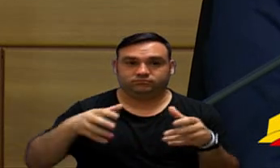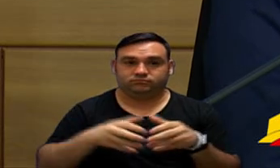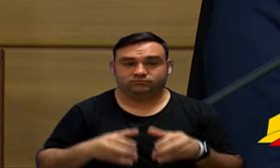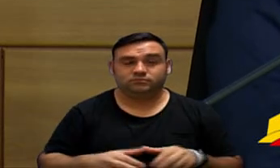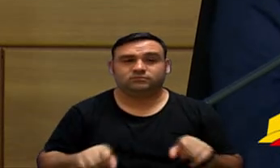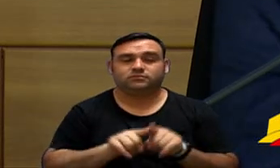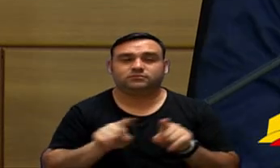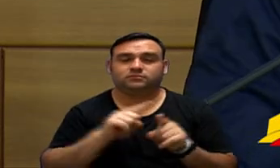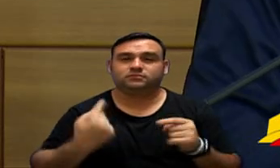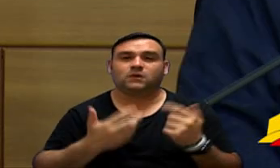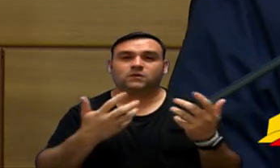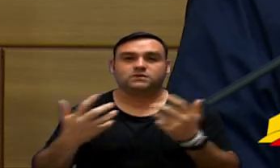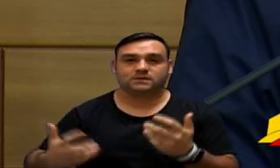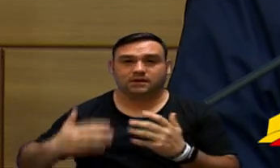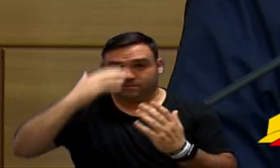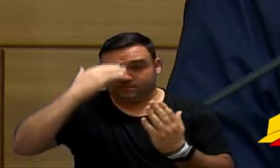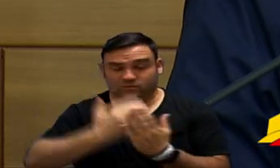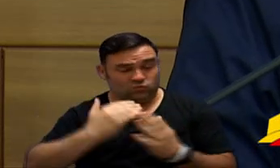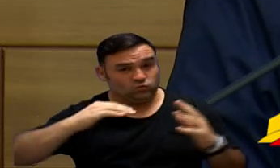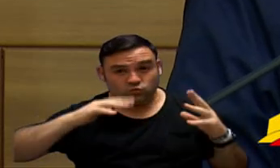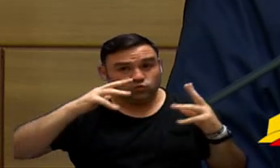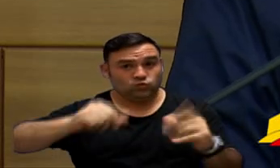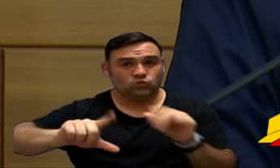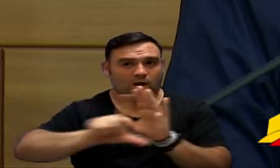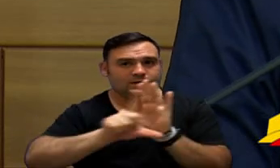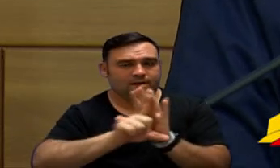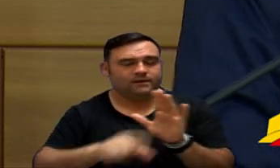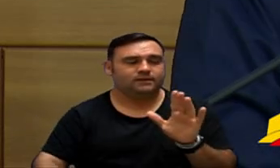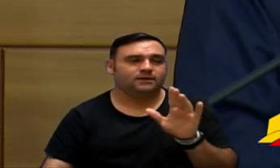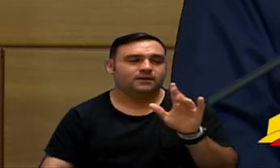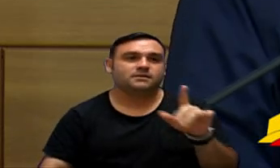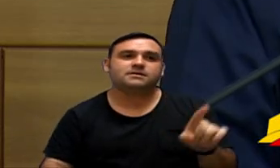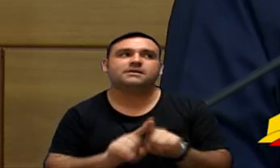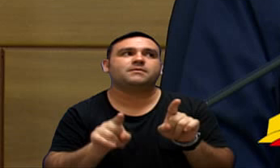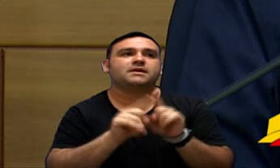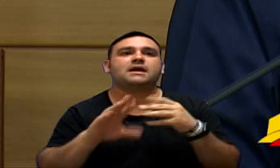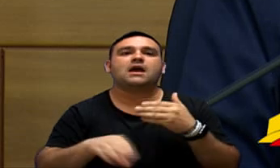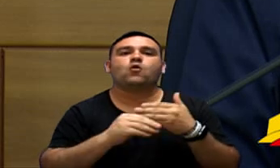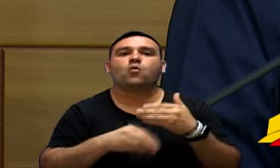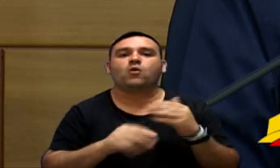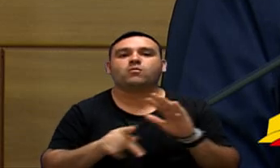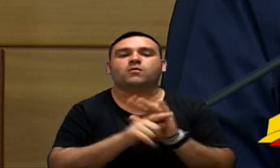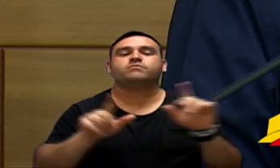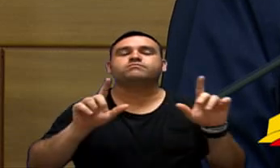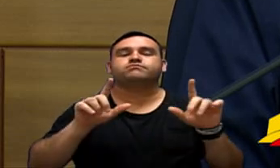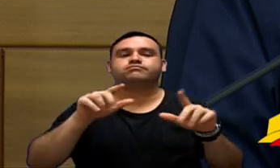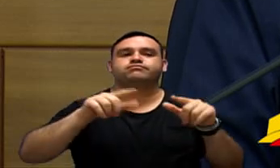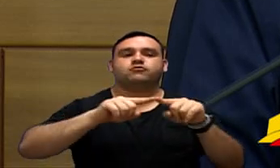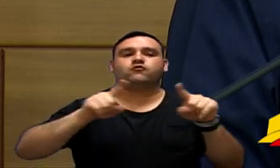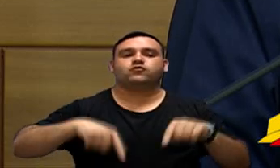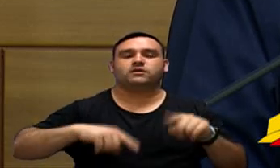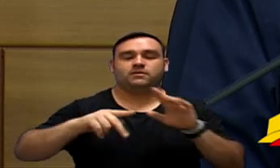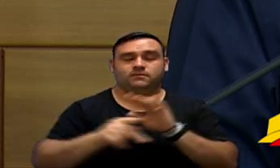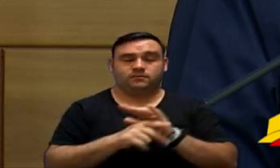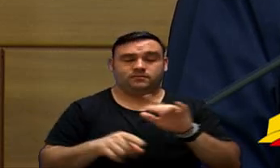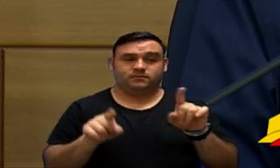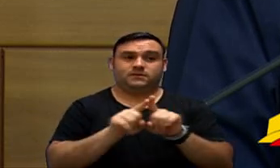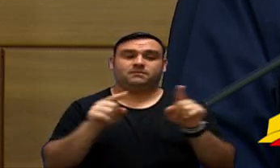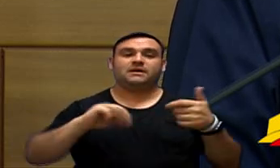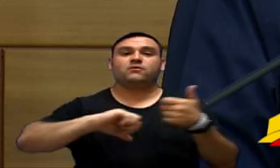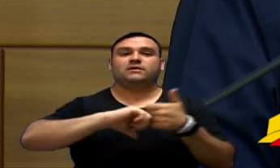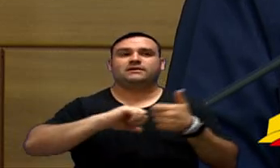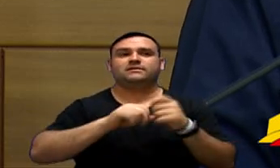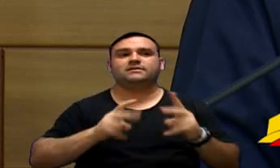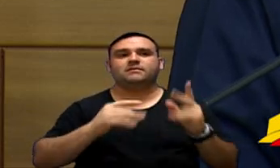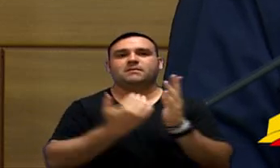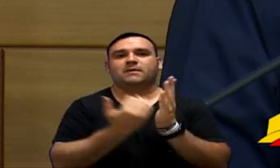e pretendemos, sim, estar observando todas as legislações e recompor esse quadro cada vez mais e trazer qualidade cada